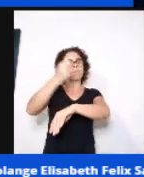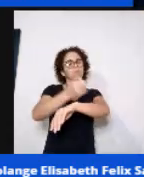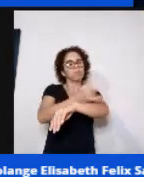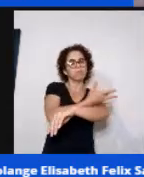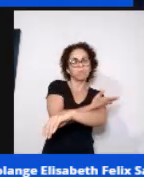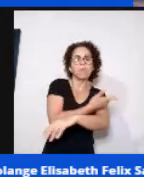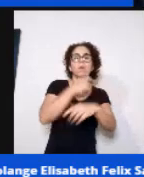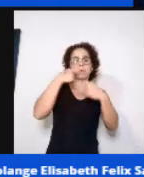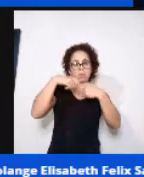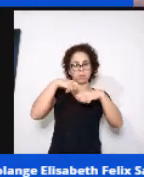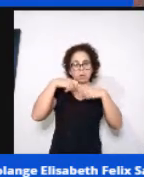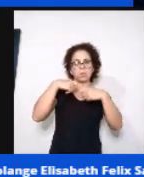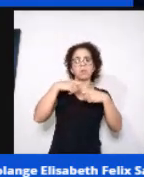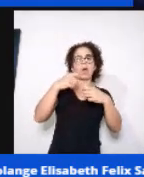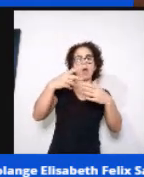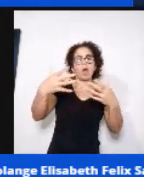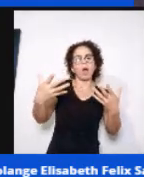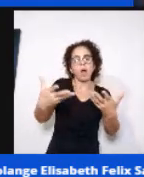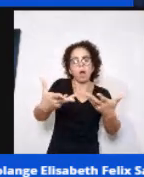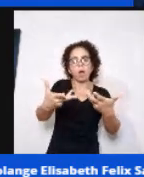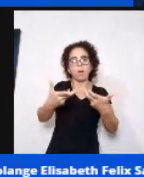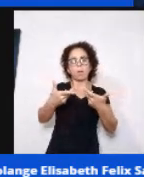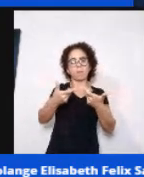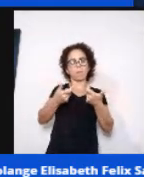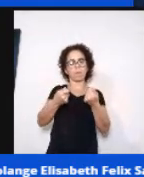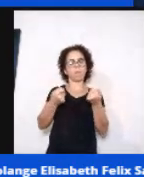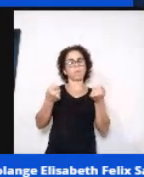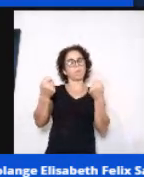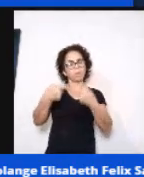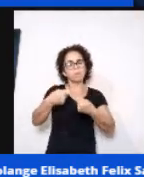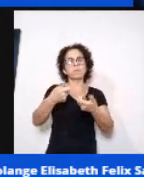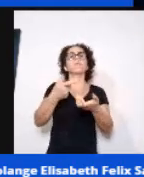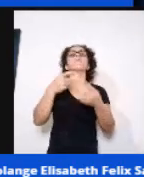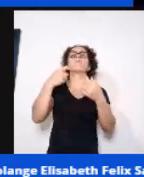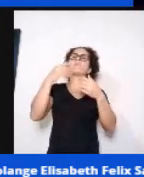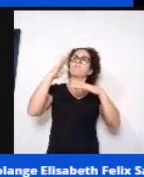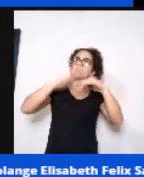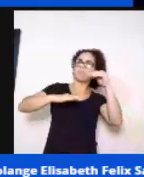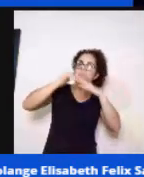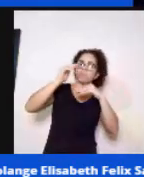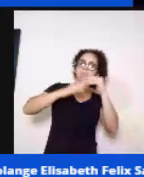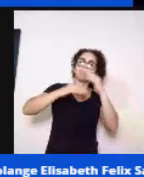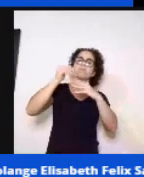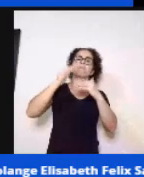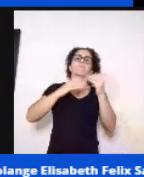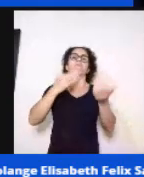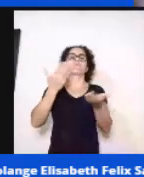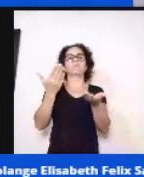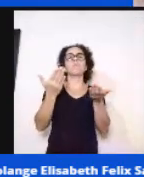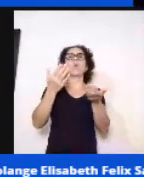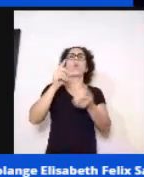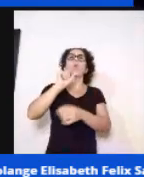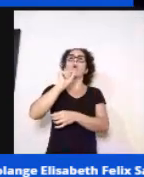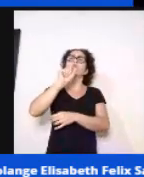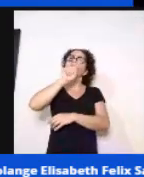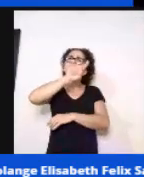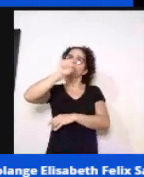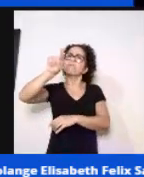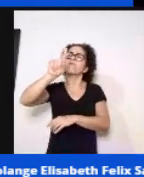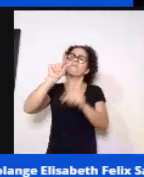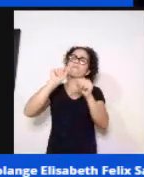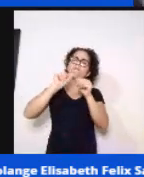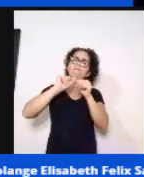competências, seja ela pessoal ou profissional. Mas o que você vai fazer com isso que te